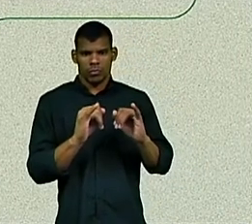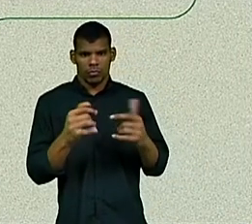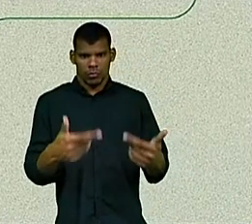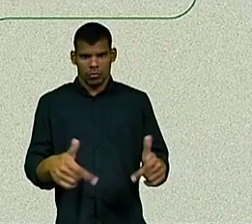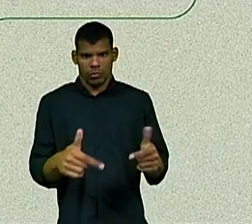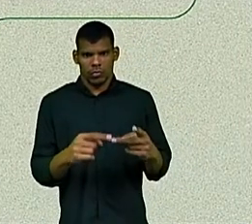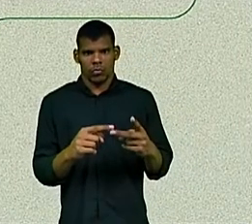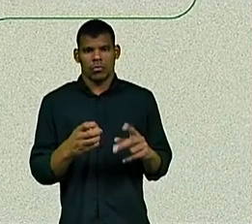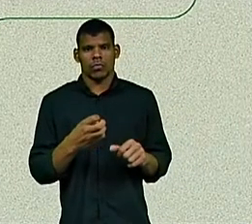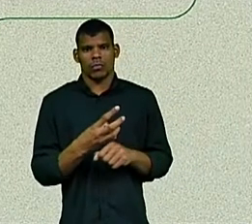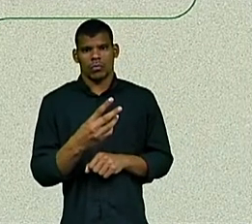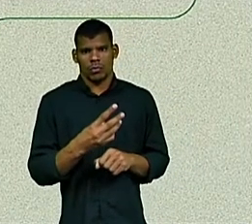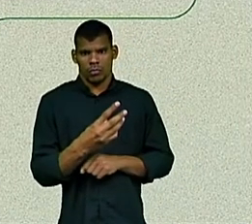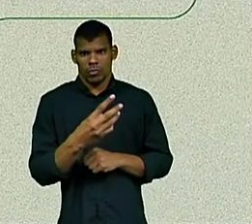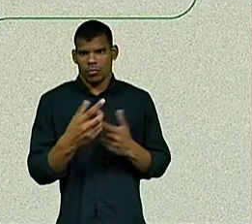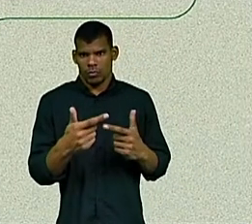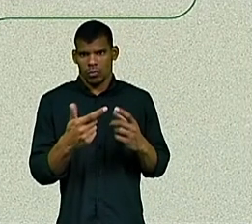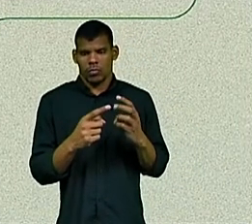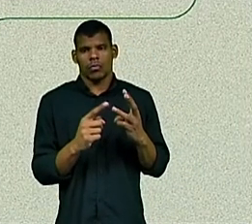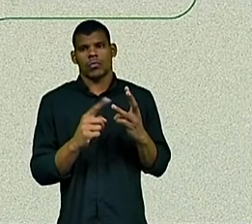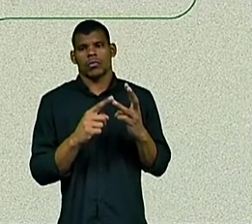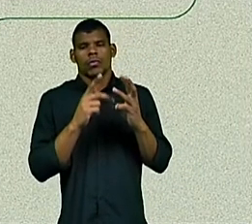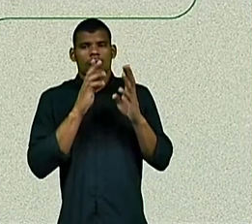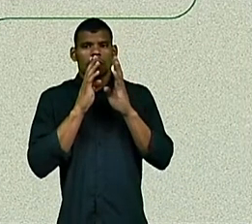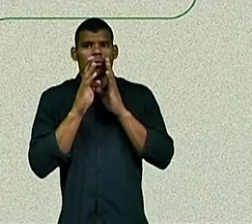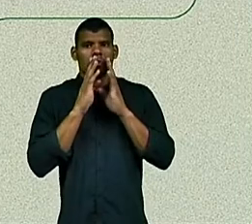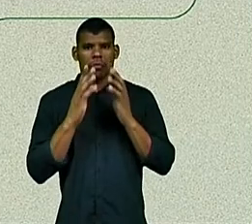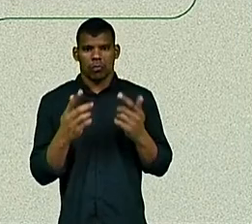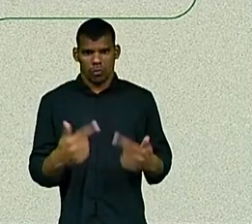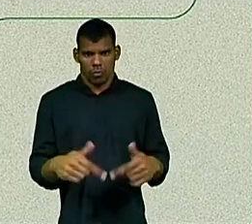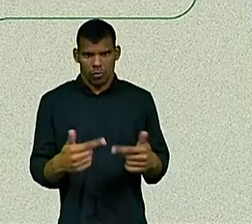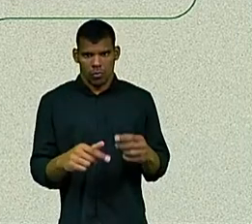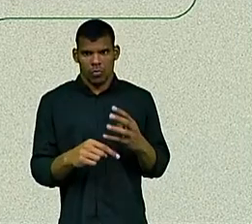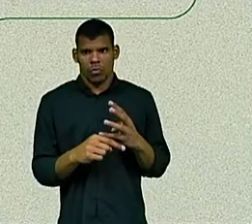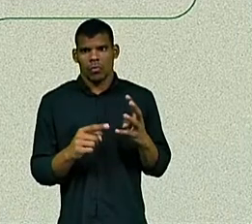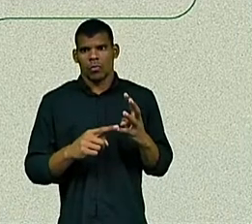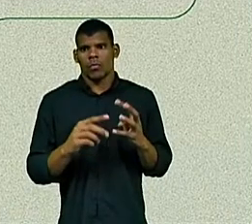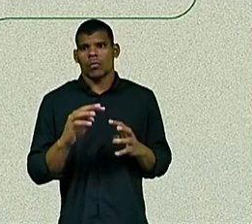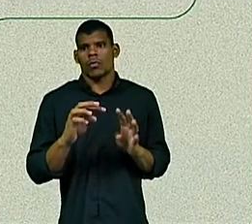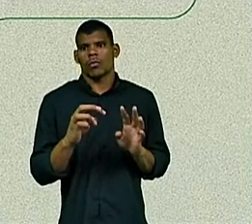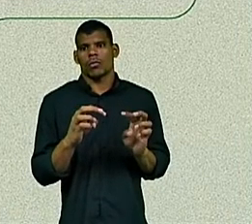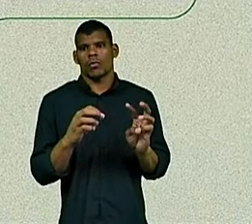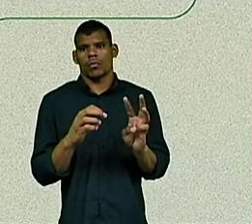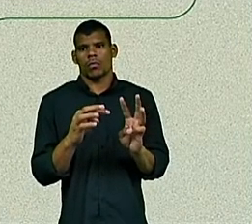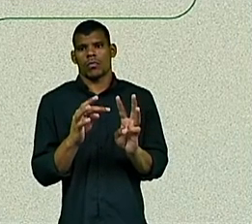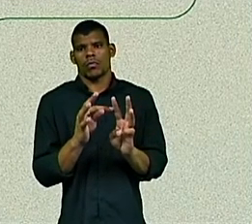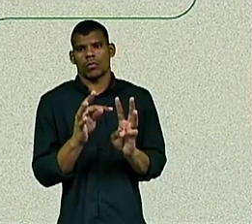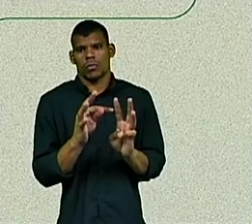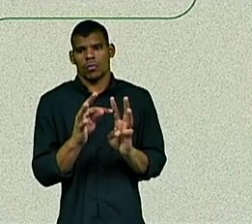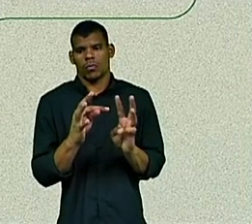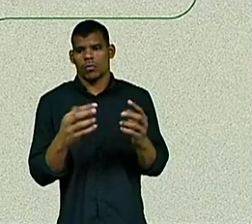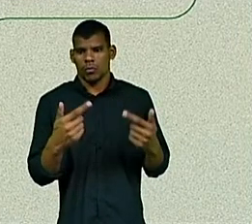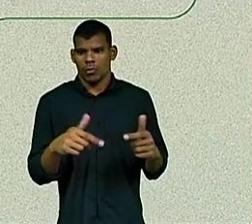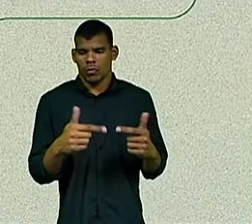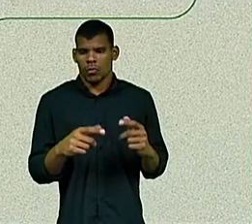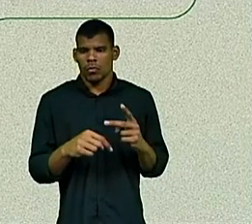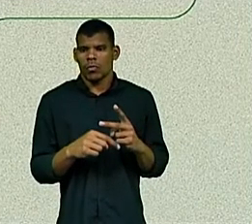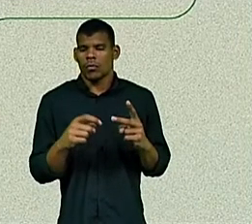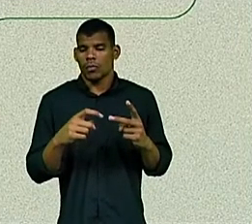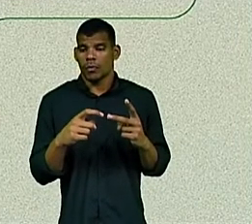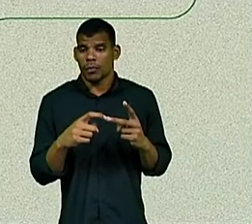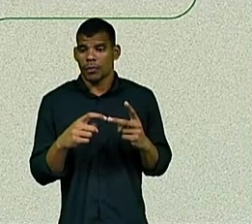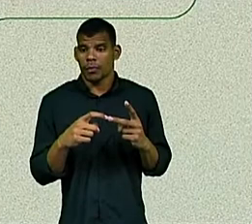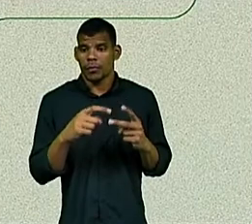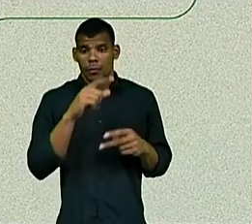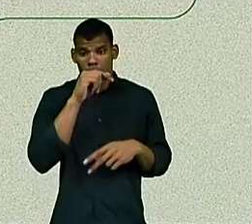tinha WhatsApp não tinha Facebook Instagram não tinha Twitter tá E aí gente o principal meio de